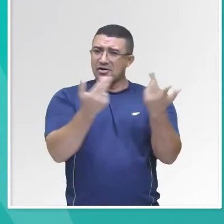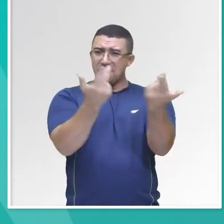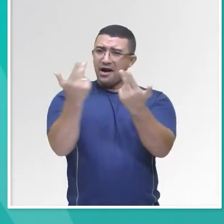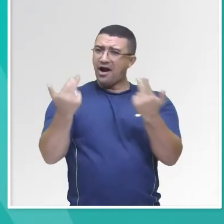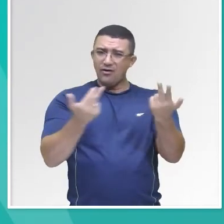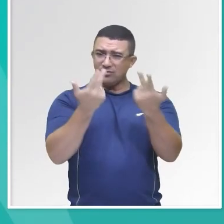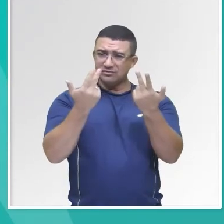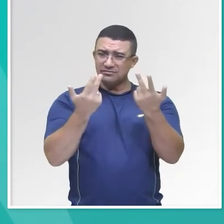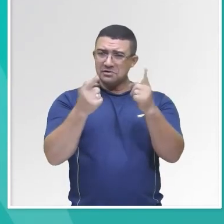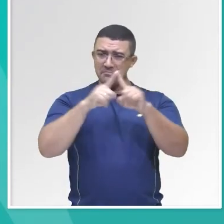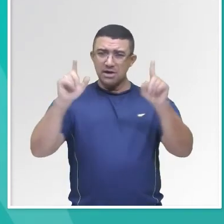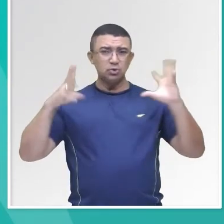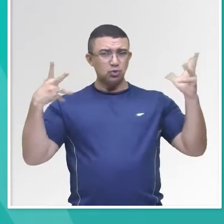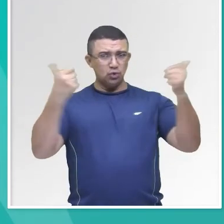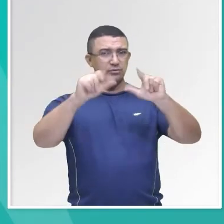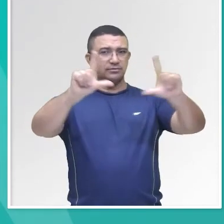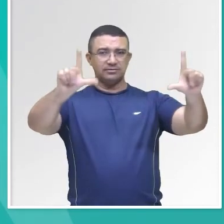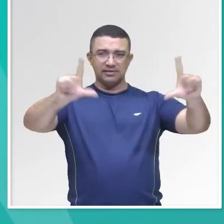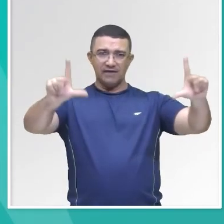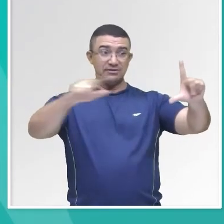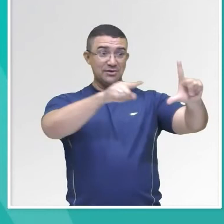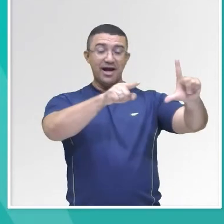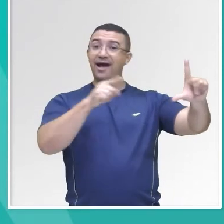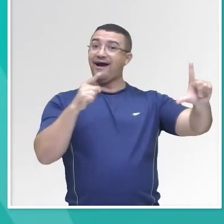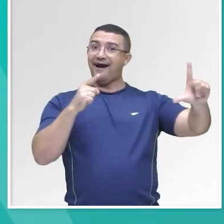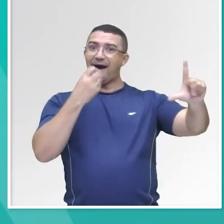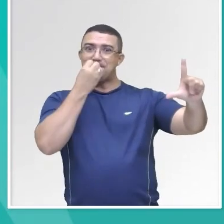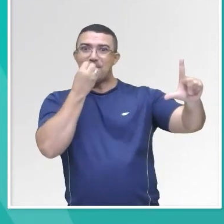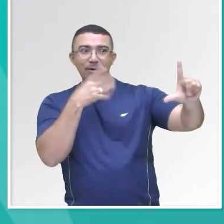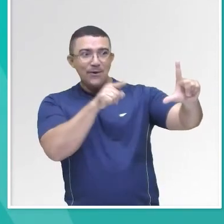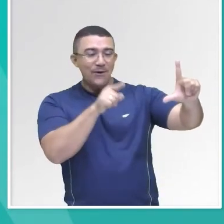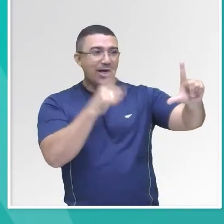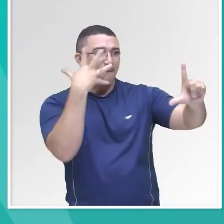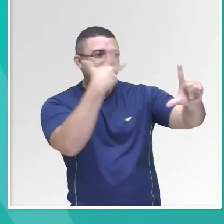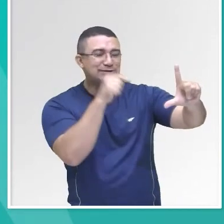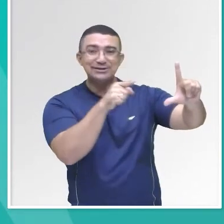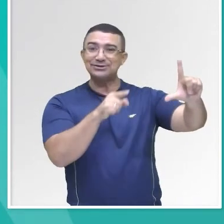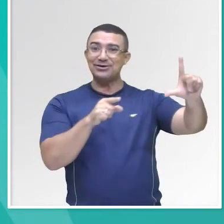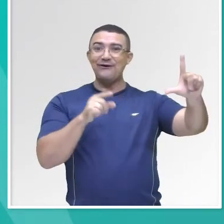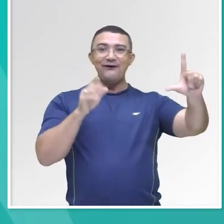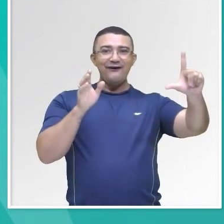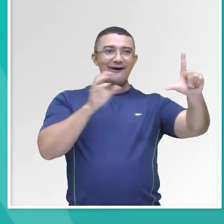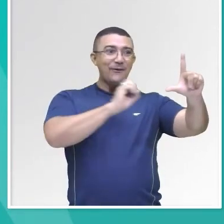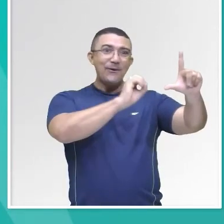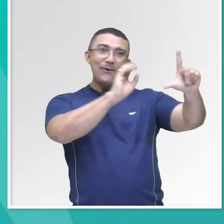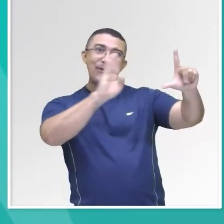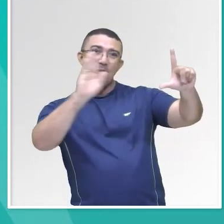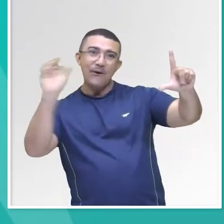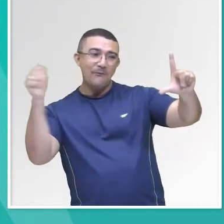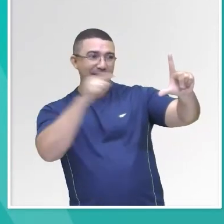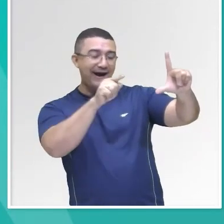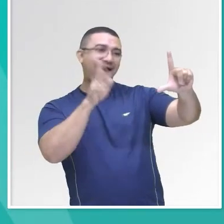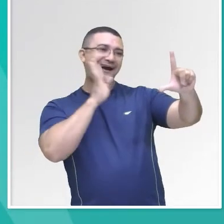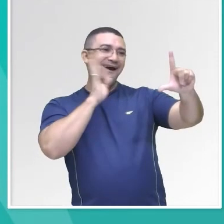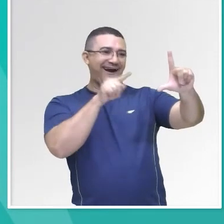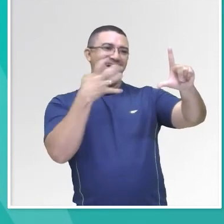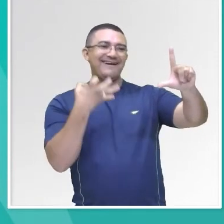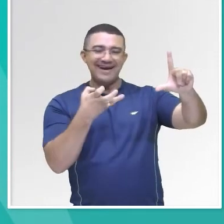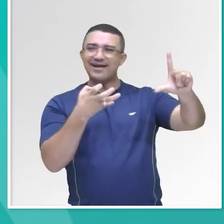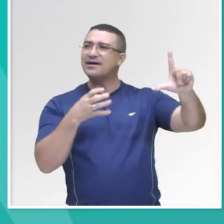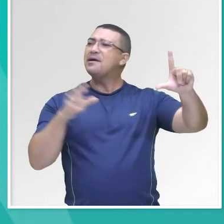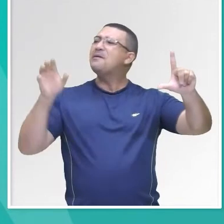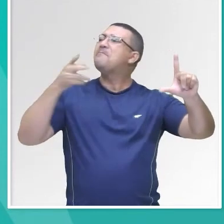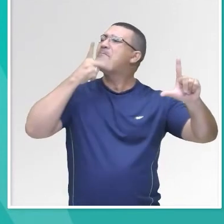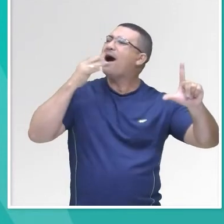televisão apresenta é oba-oba para a criança. Percebe-se também, olha aqui o argumento 2, o que